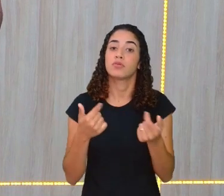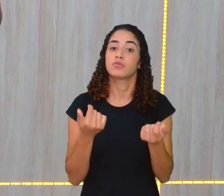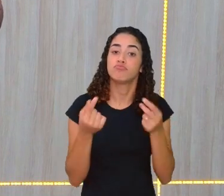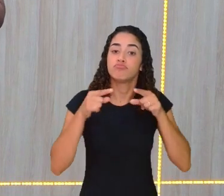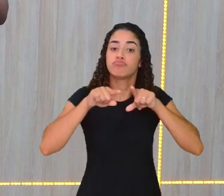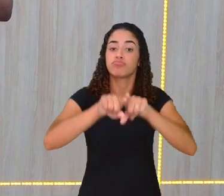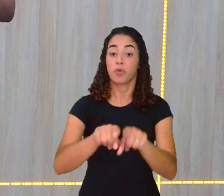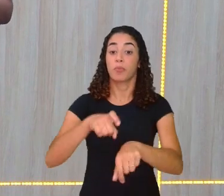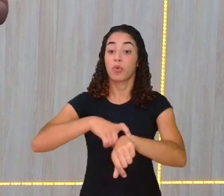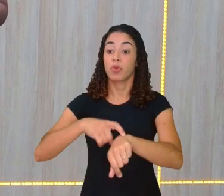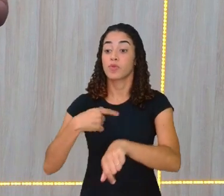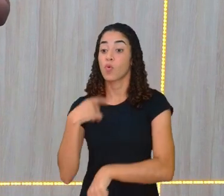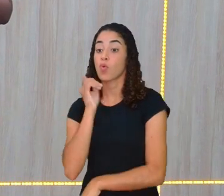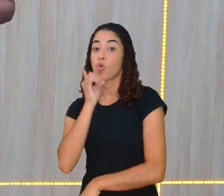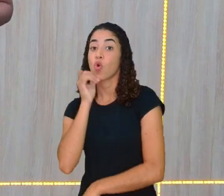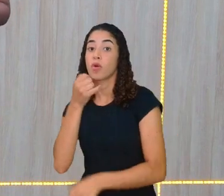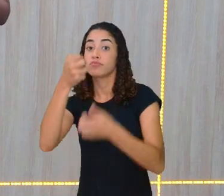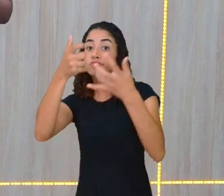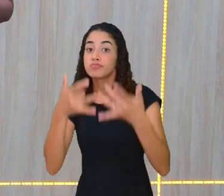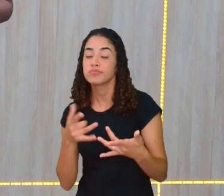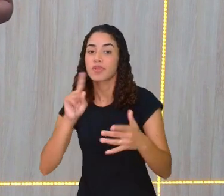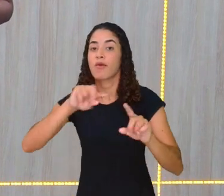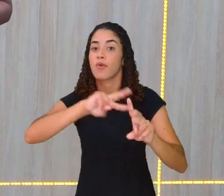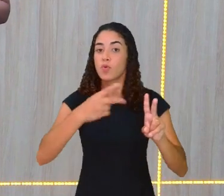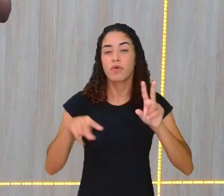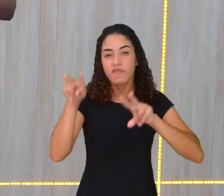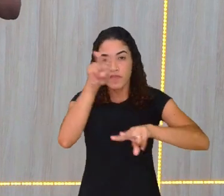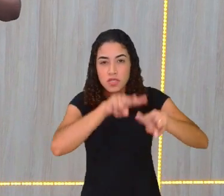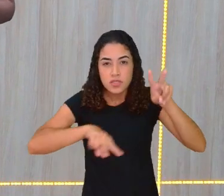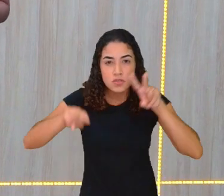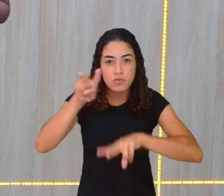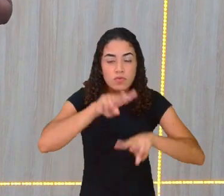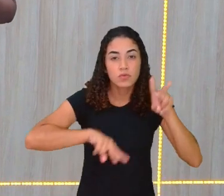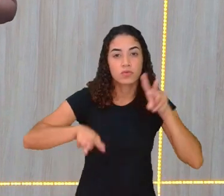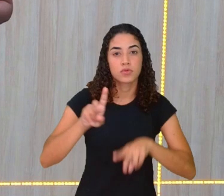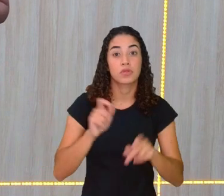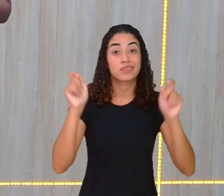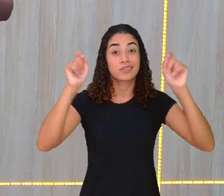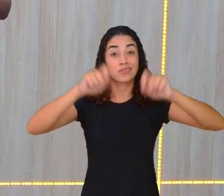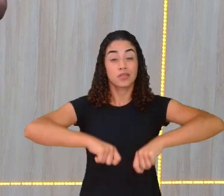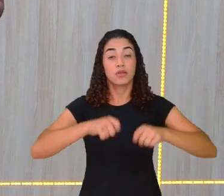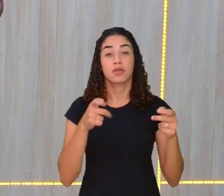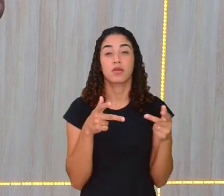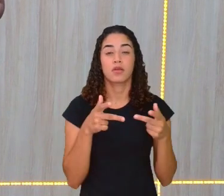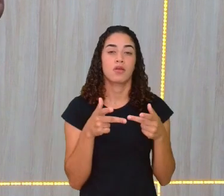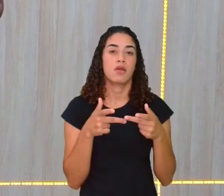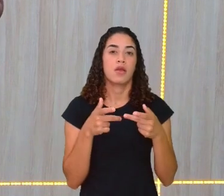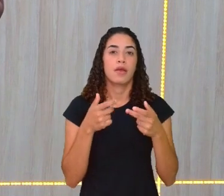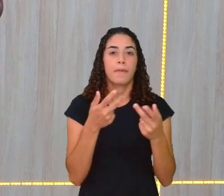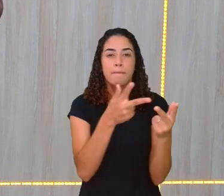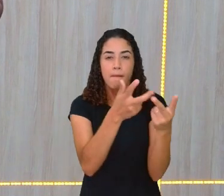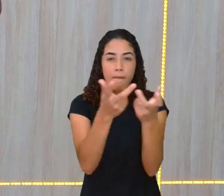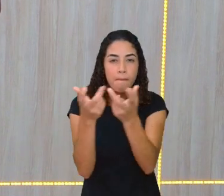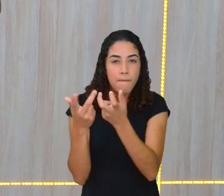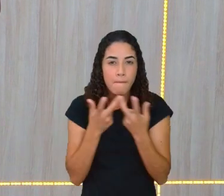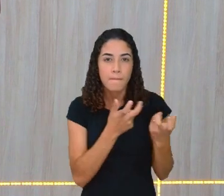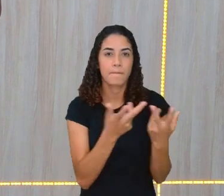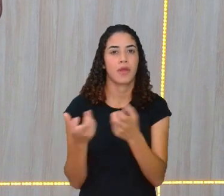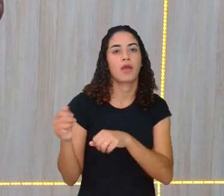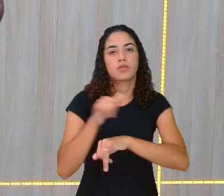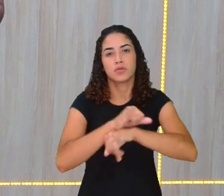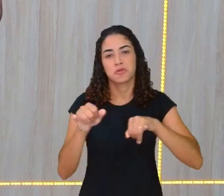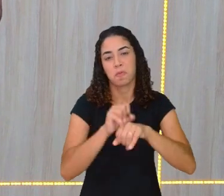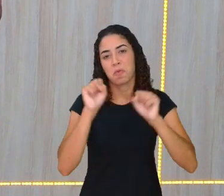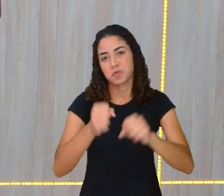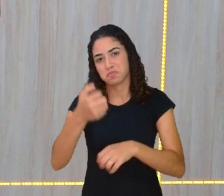contando a história. Então, isso auxilia, é um recurso visual que auxilia na contação dessa notícia, na narração, na descrição